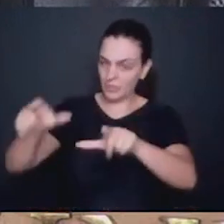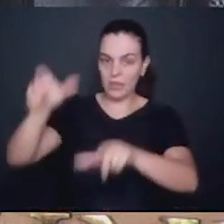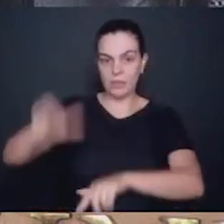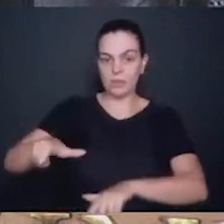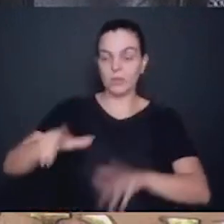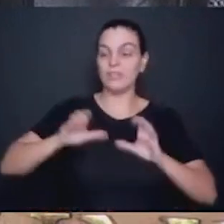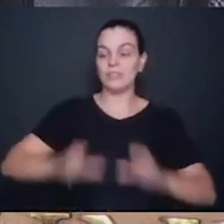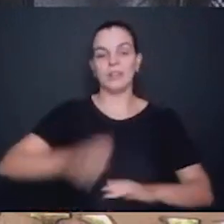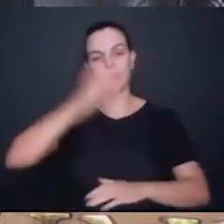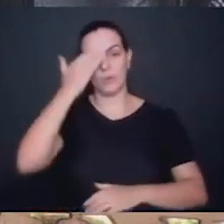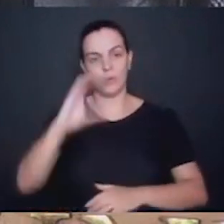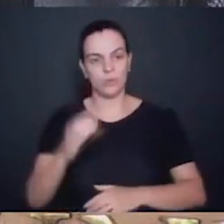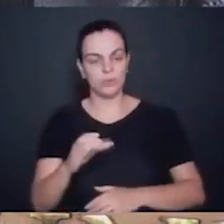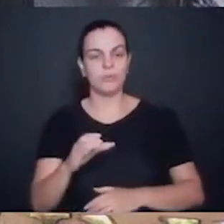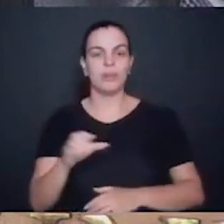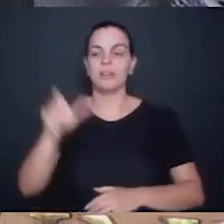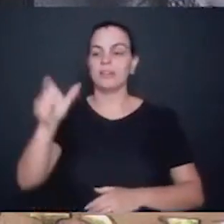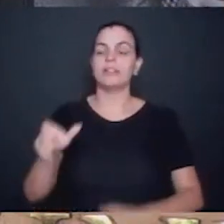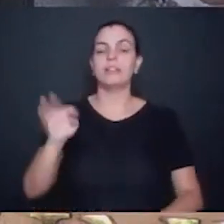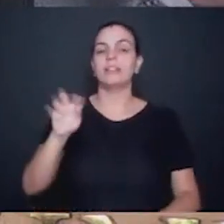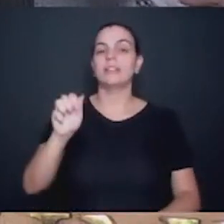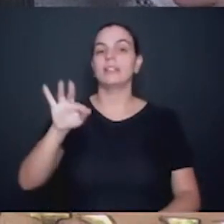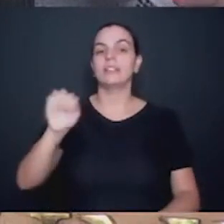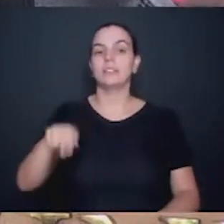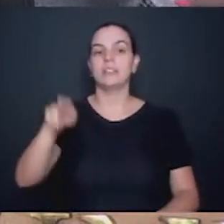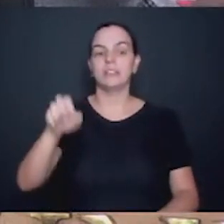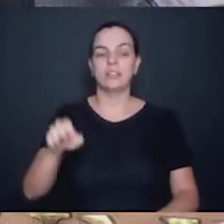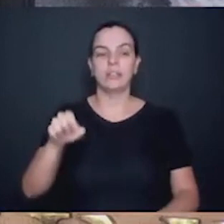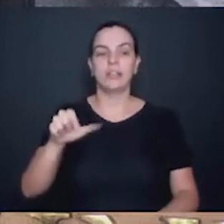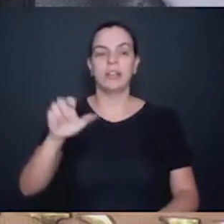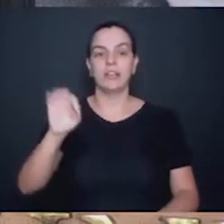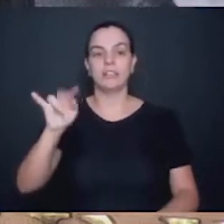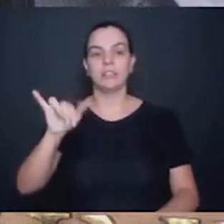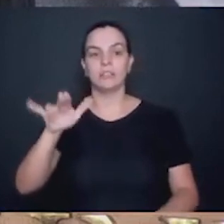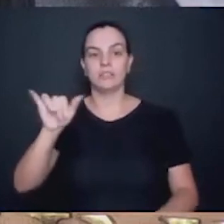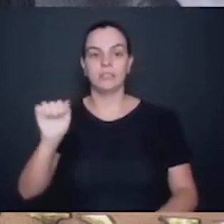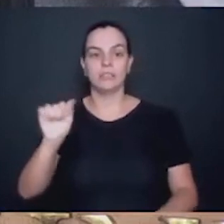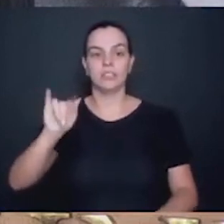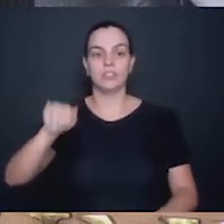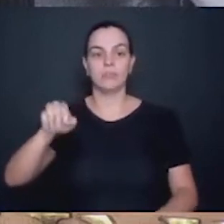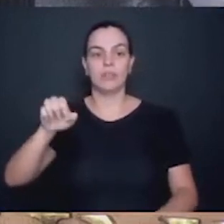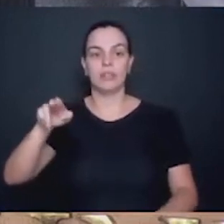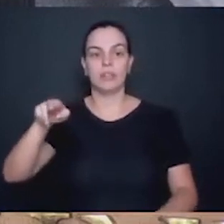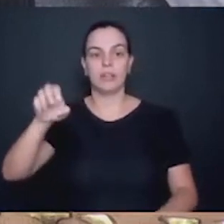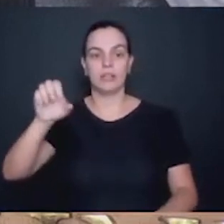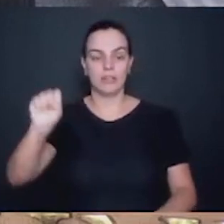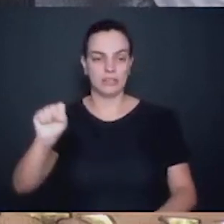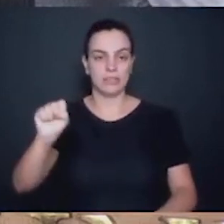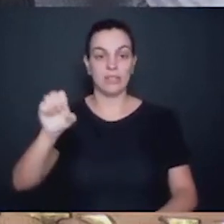a Tatiane Letícia Jimenez da Silva, publicada a apresentação no Diário da Câmara,